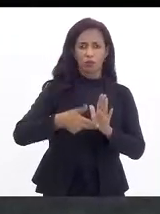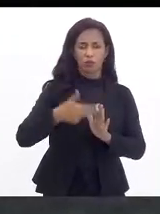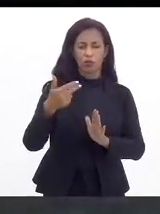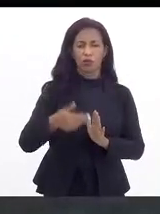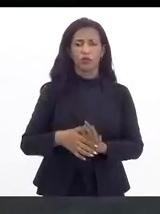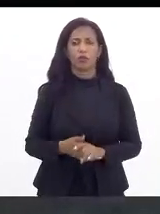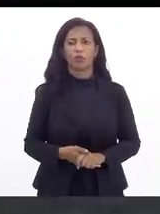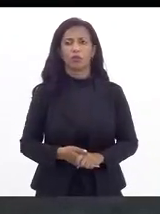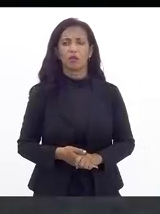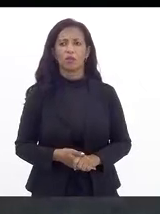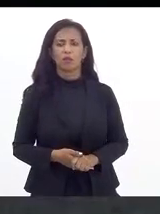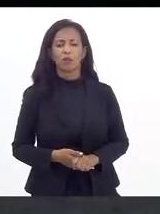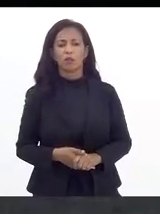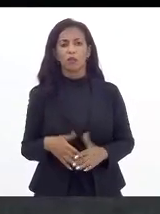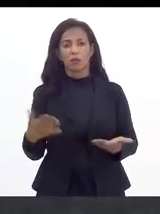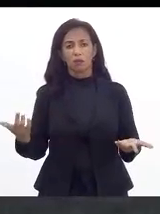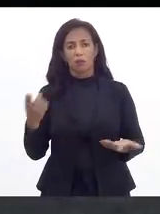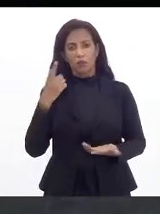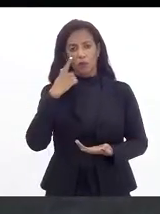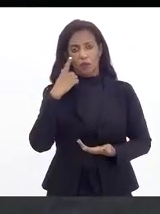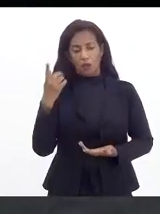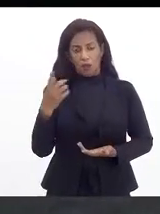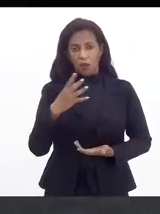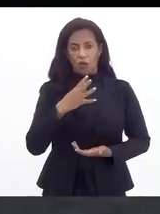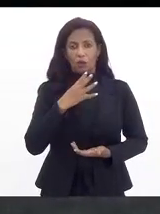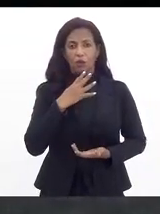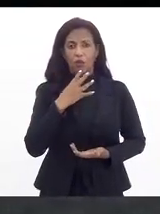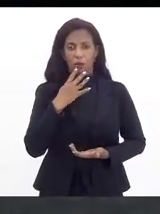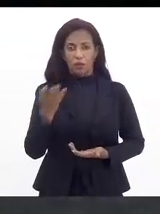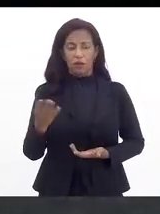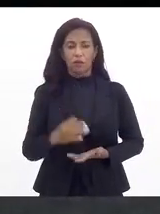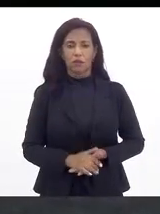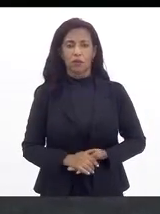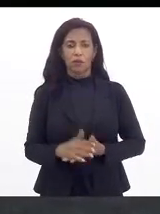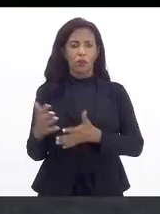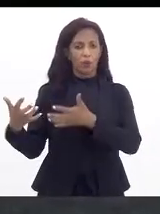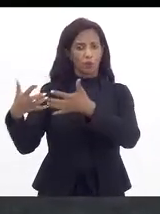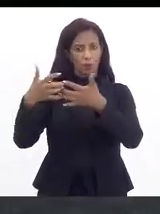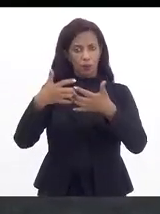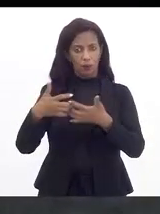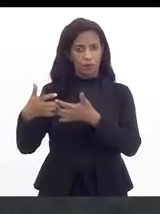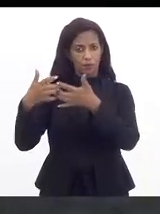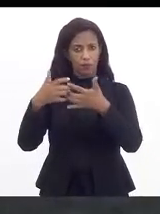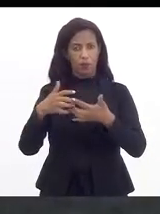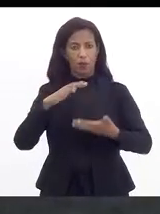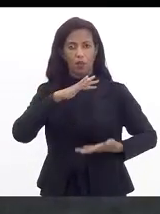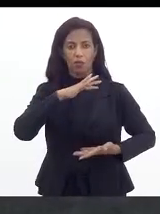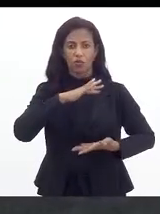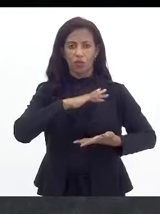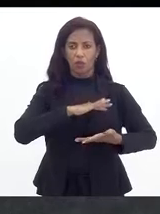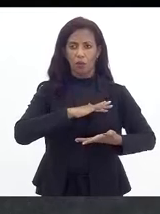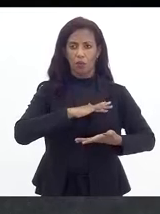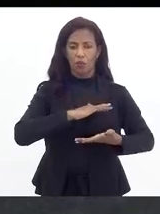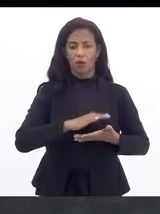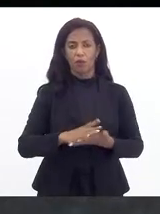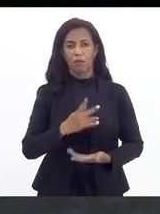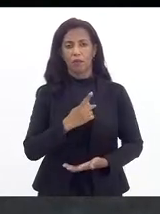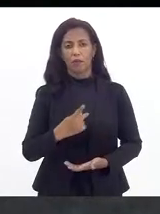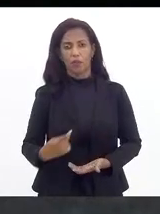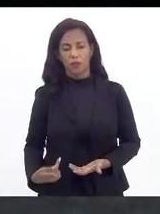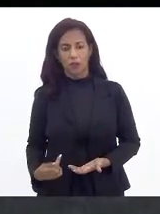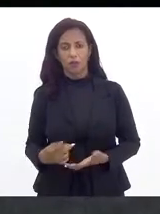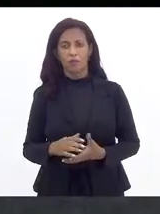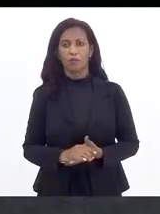né? E, pelo que a gente tem conhecimento, o caminhão de mamografia, presidente